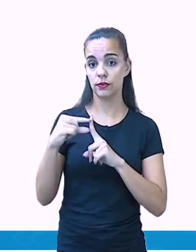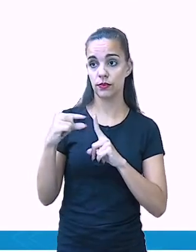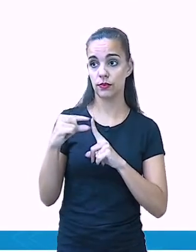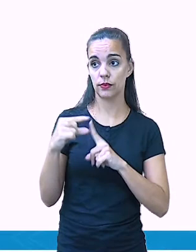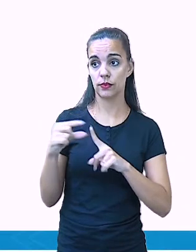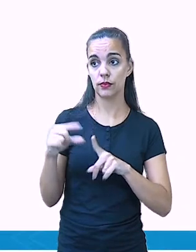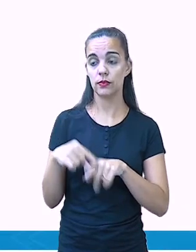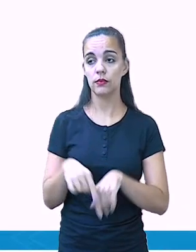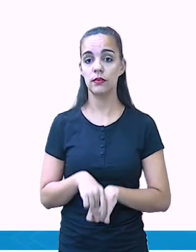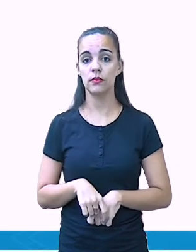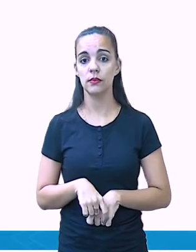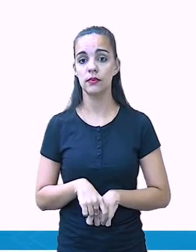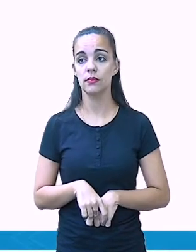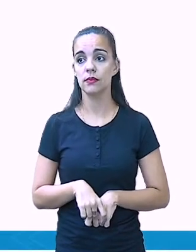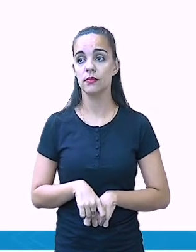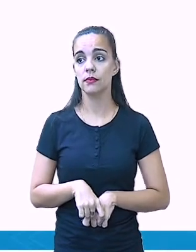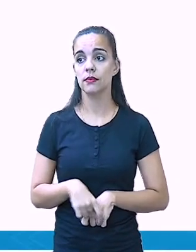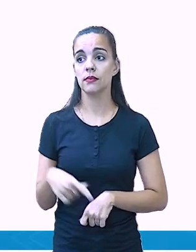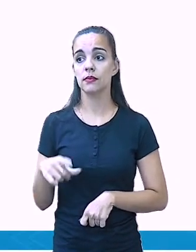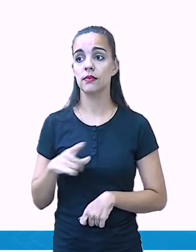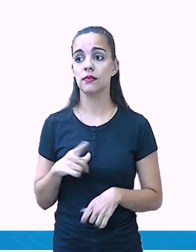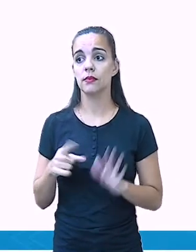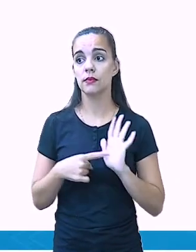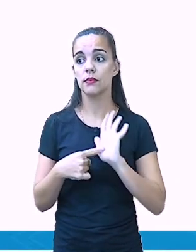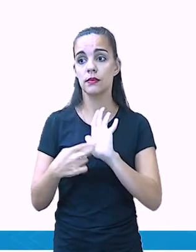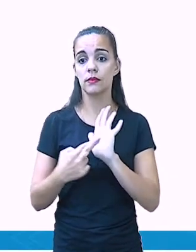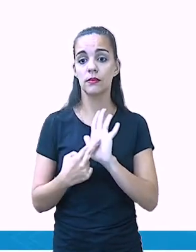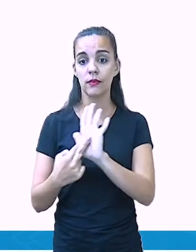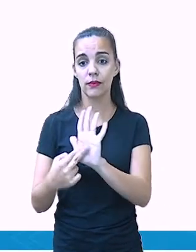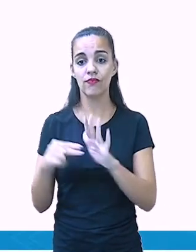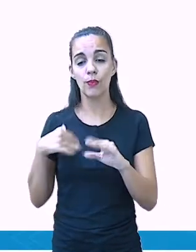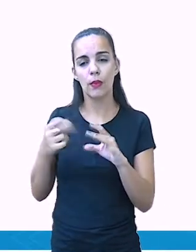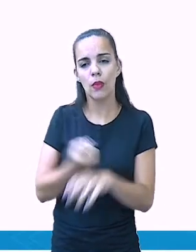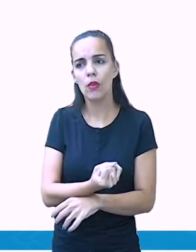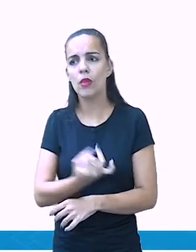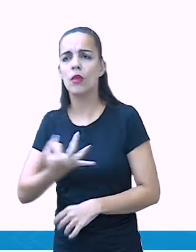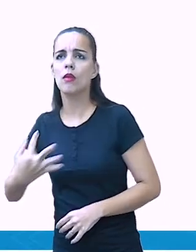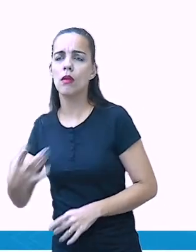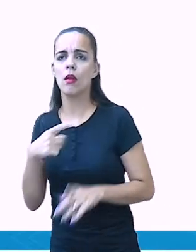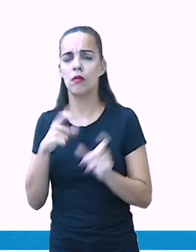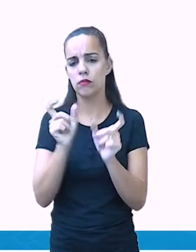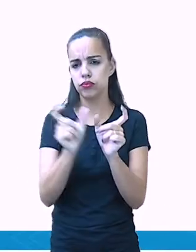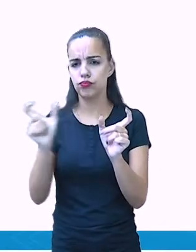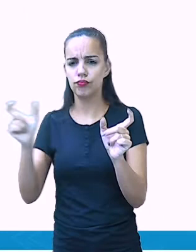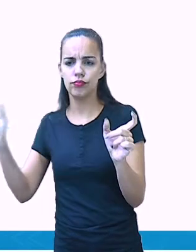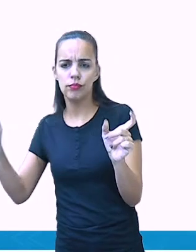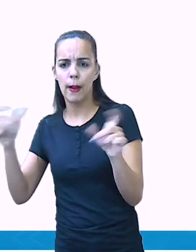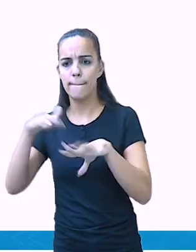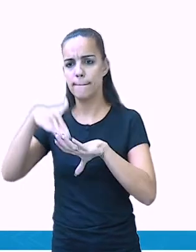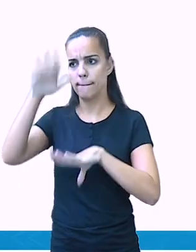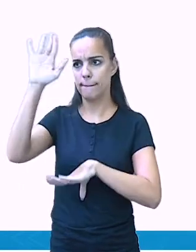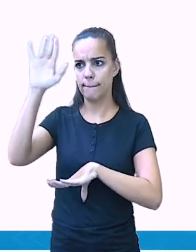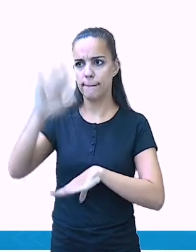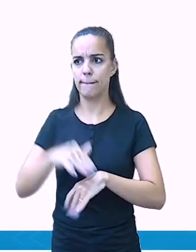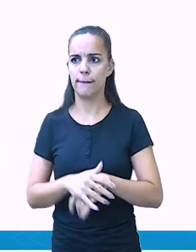língua portuguesa que elas apresentam uma quantidade de sílabas maior.